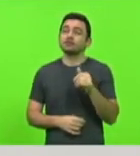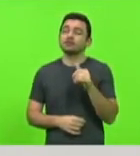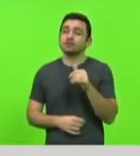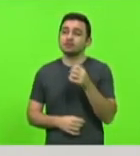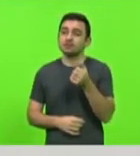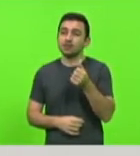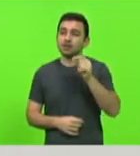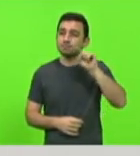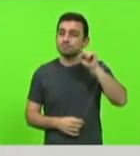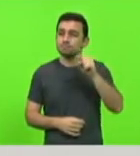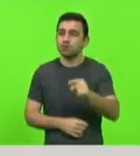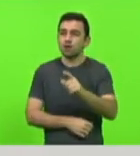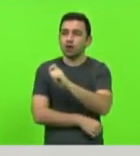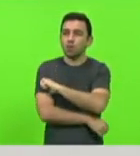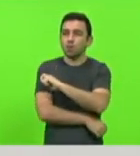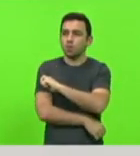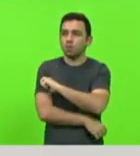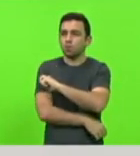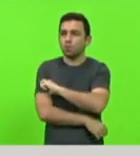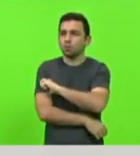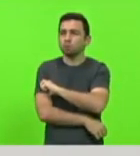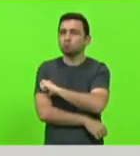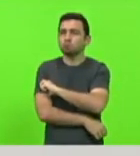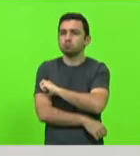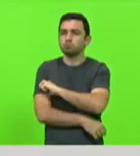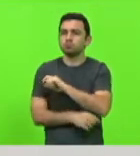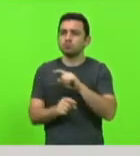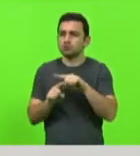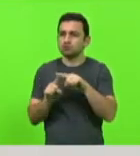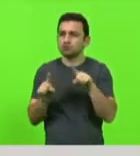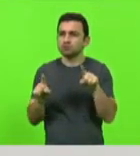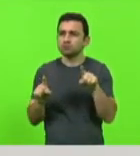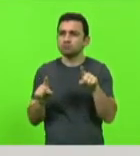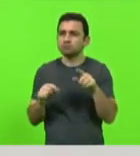seis mil alunos receberão cerca de...